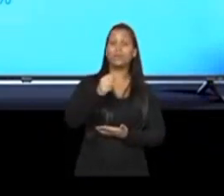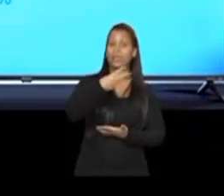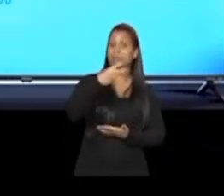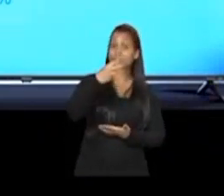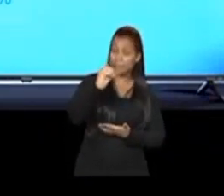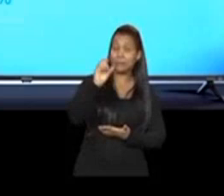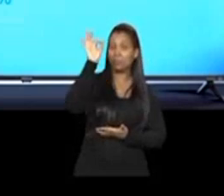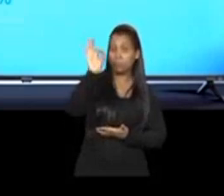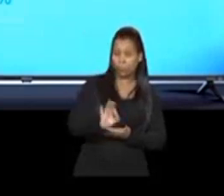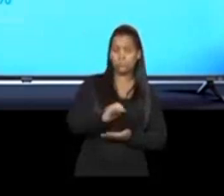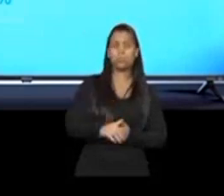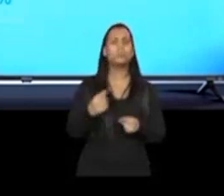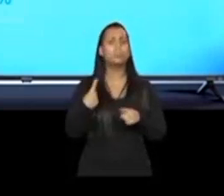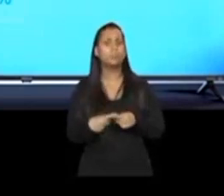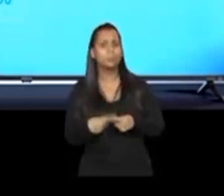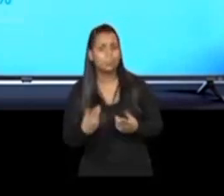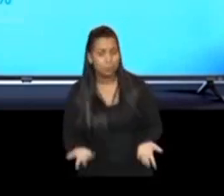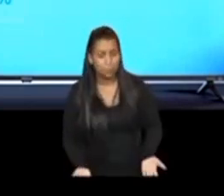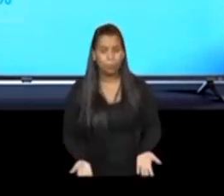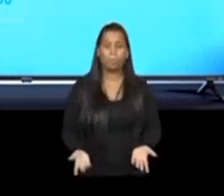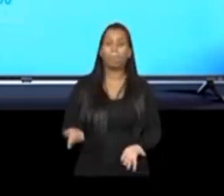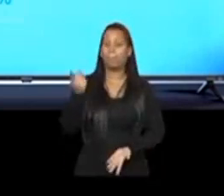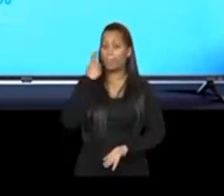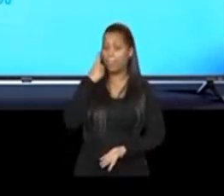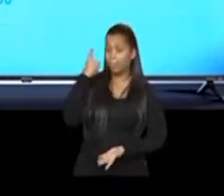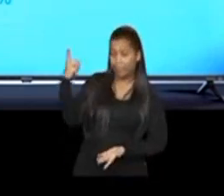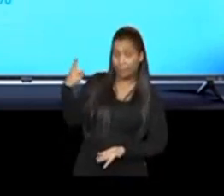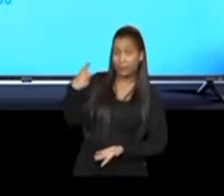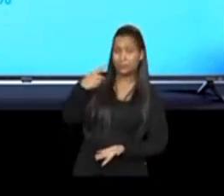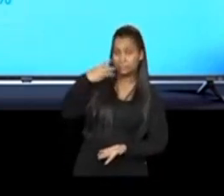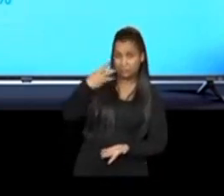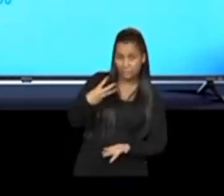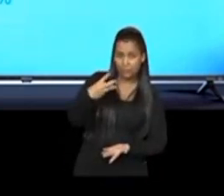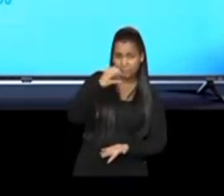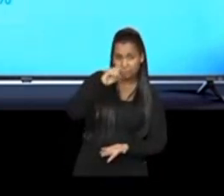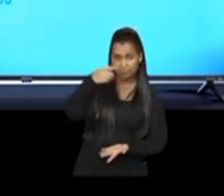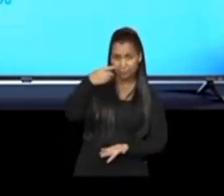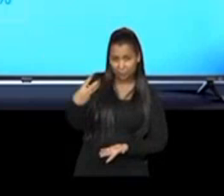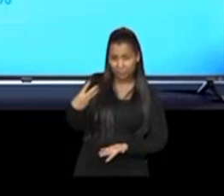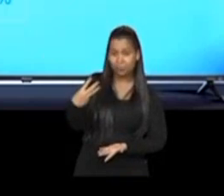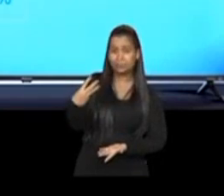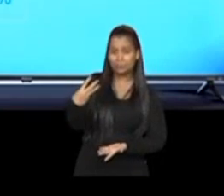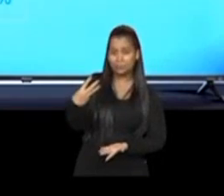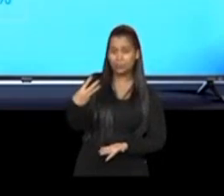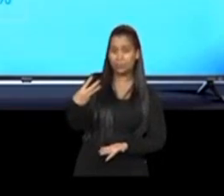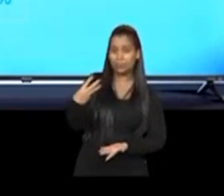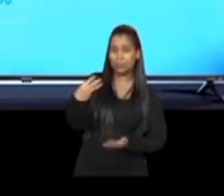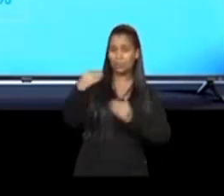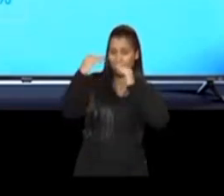30%. Por quê? Observe que 3 décimos, quando multiplicado por 10, tanto em cima quanto